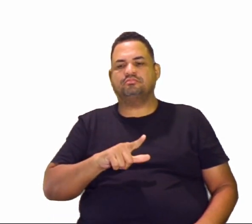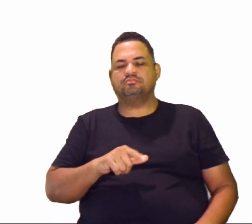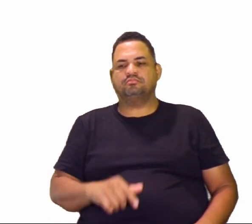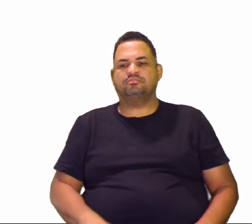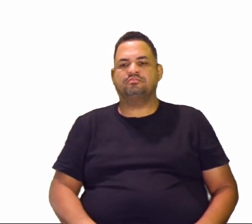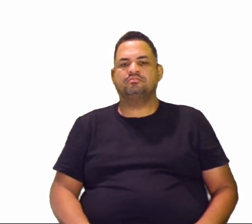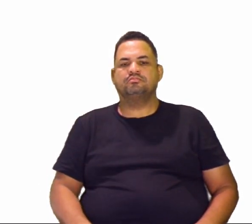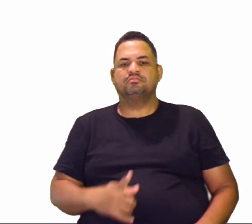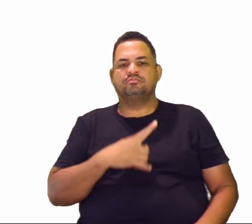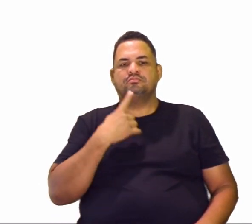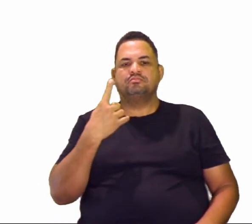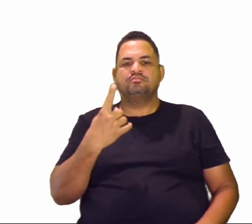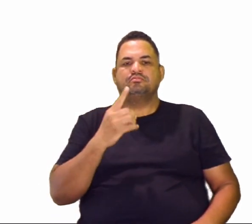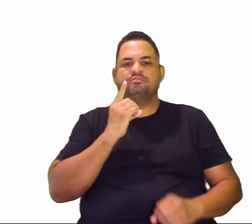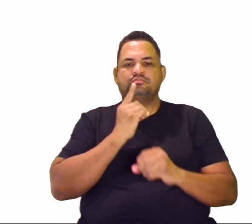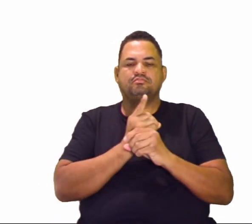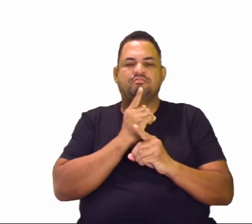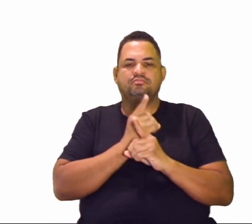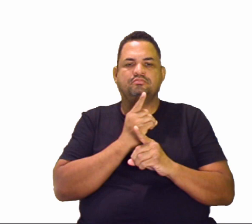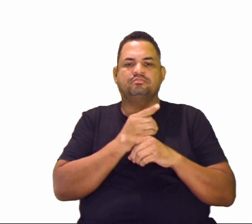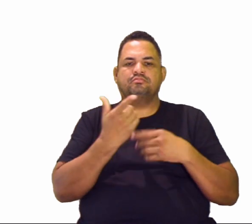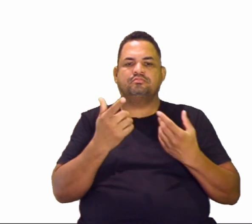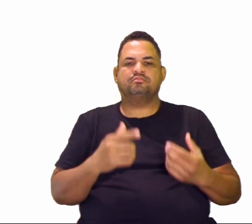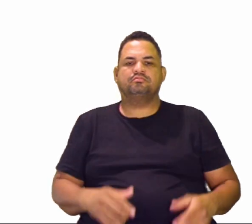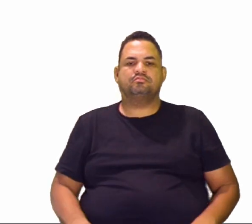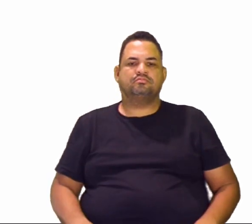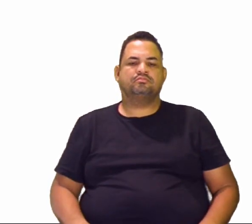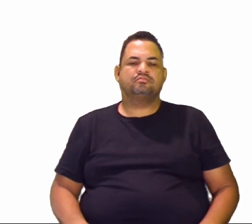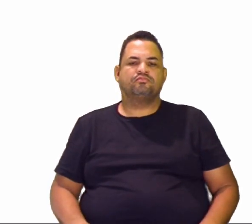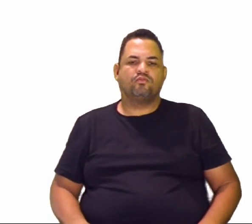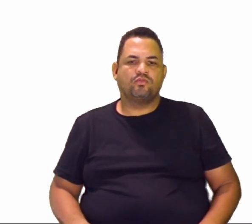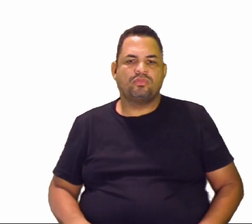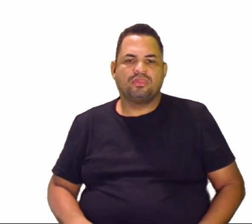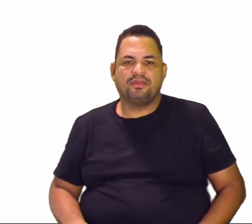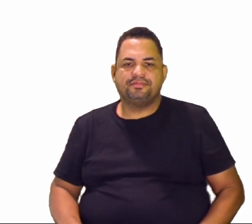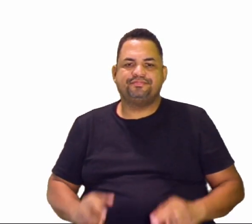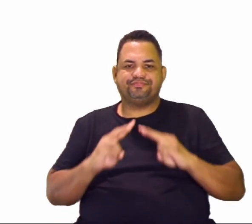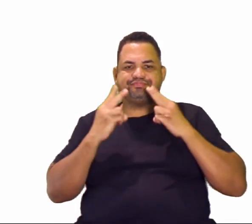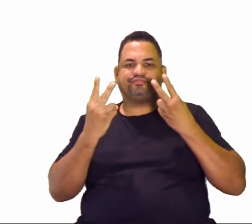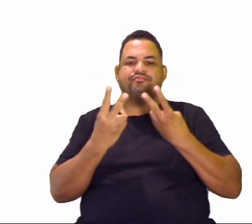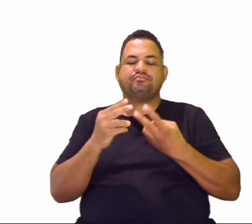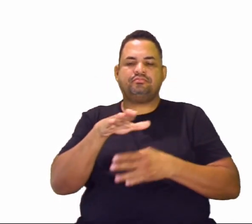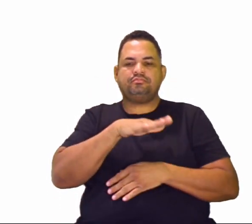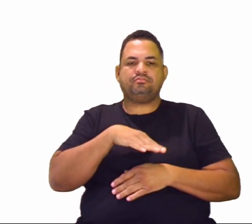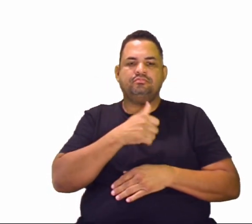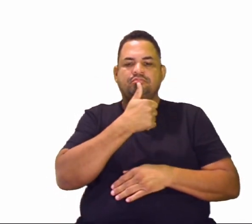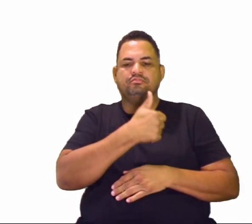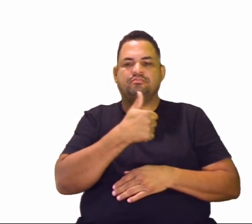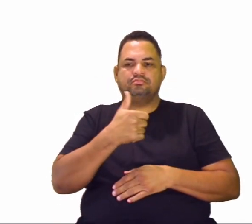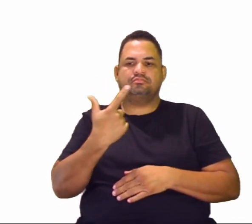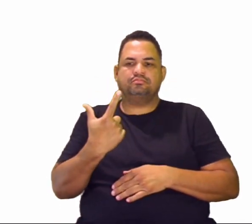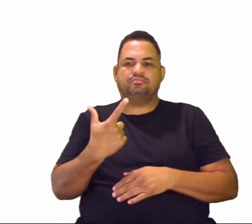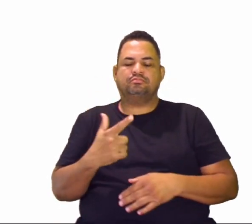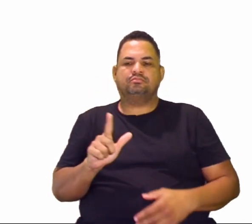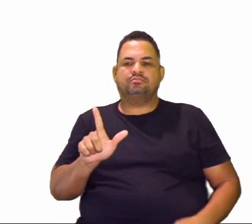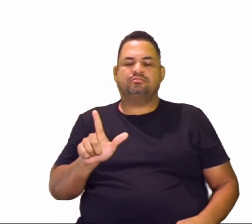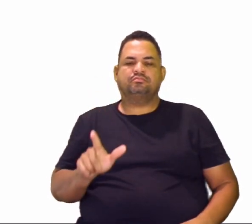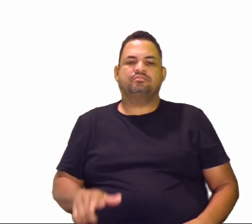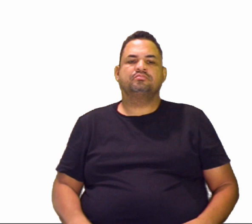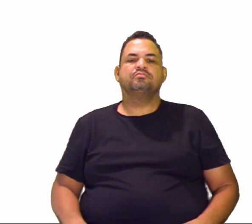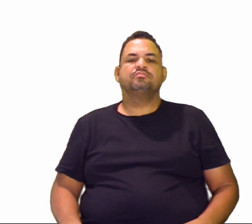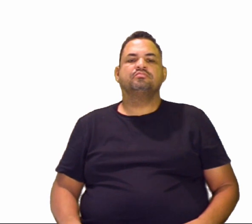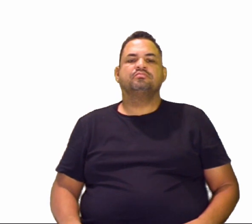nós encontramos, devido ao volume ocupado de 112 litros,